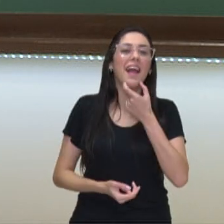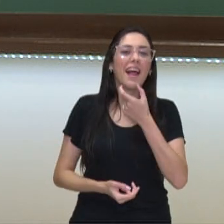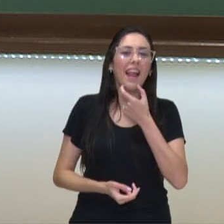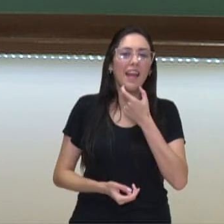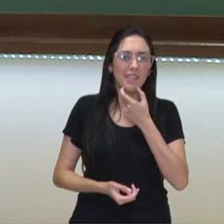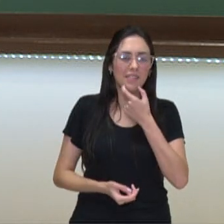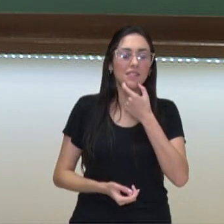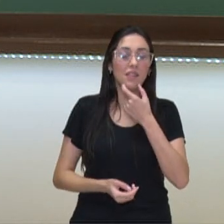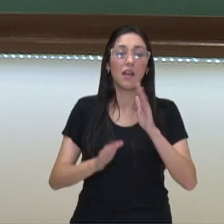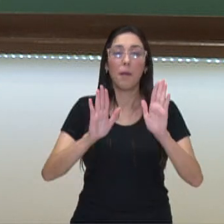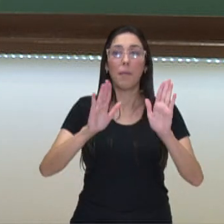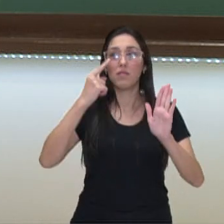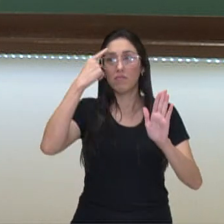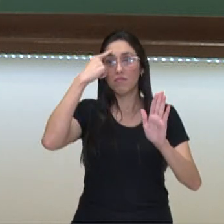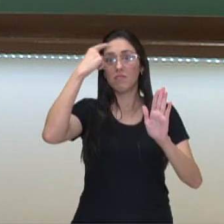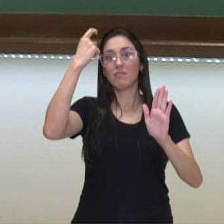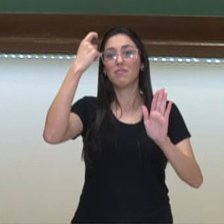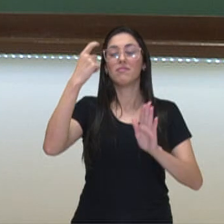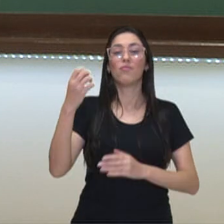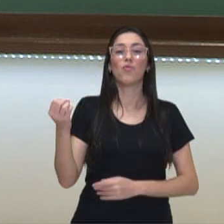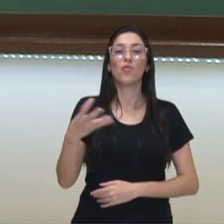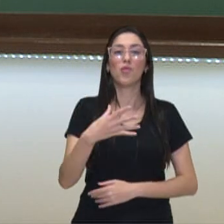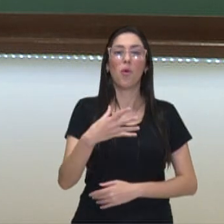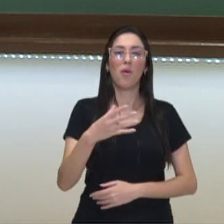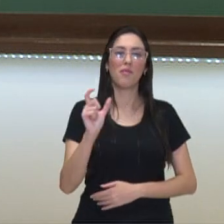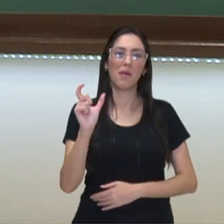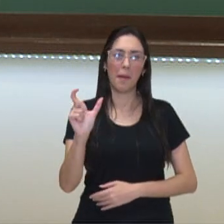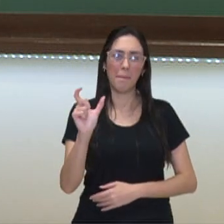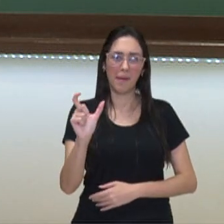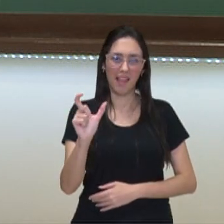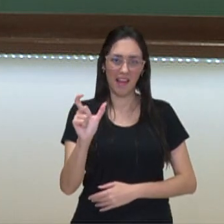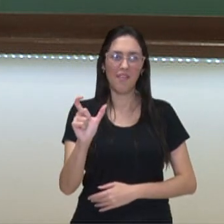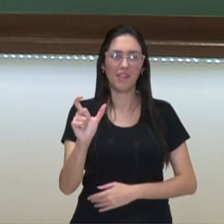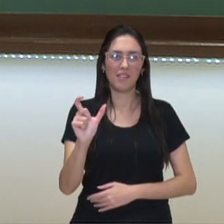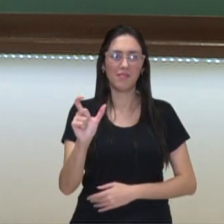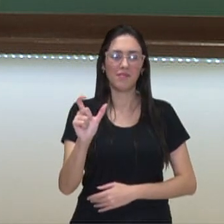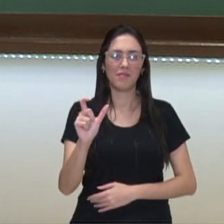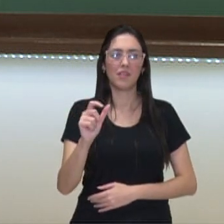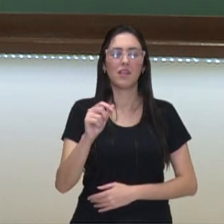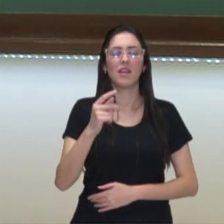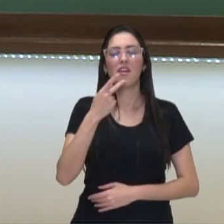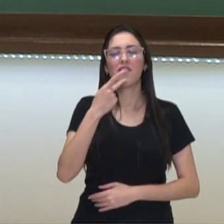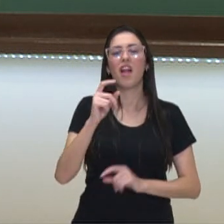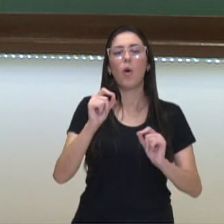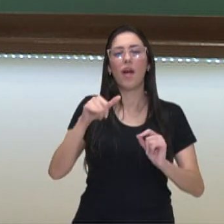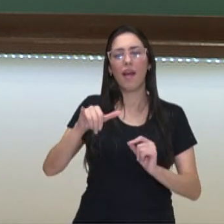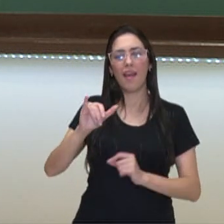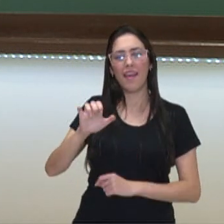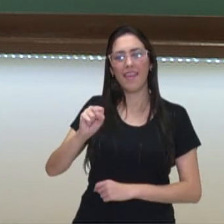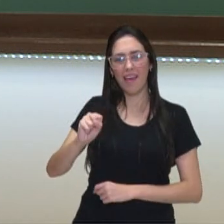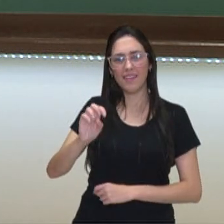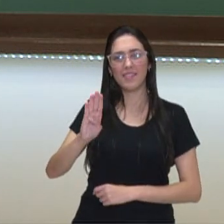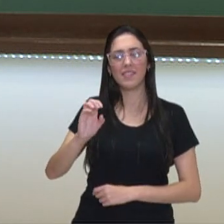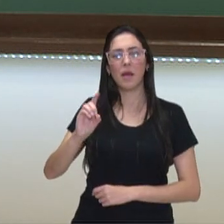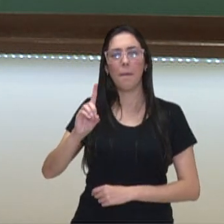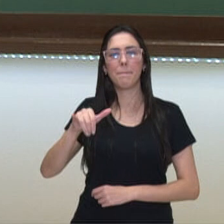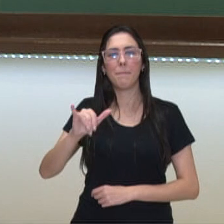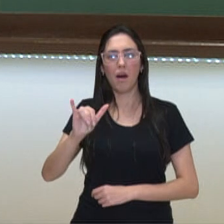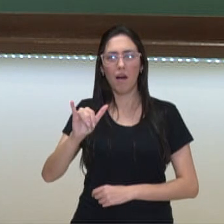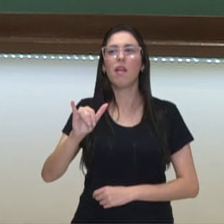uma palavra nova, tem um nome para isso, neologismo, para falar yes buddy, como se fosse